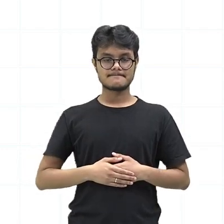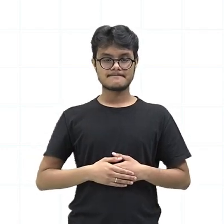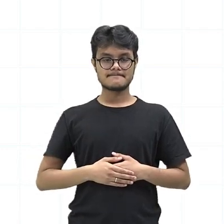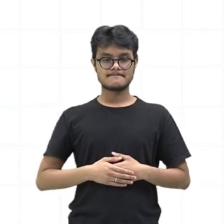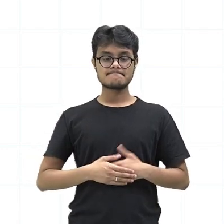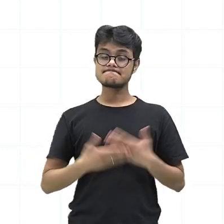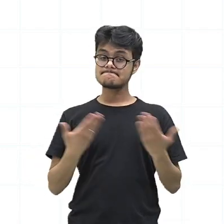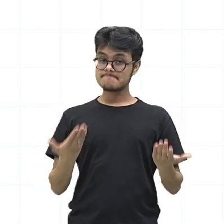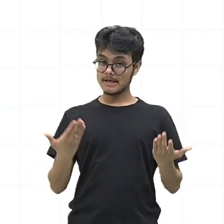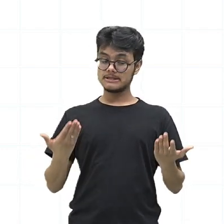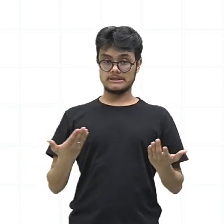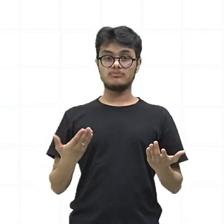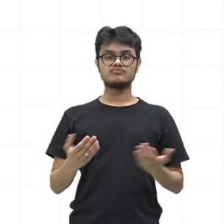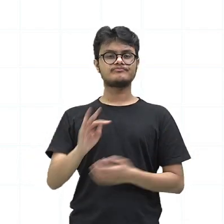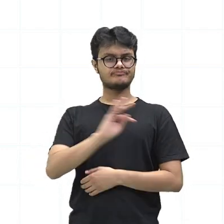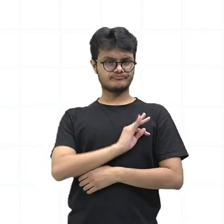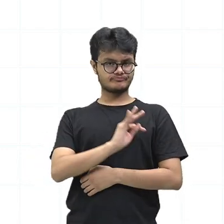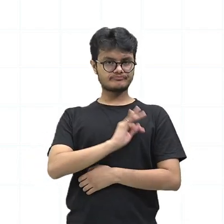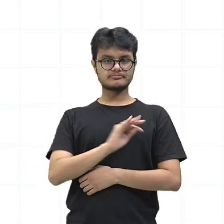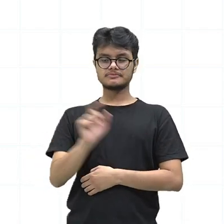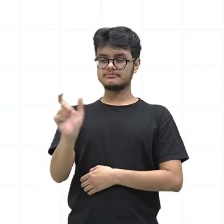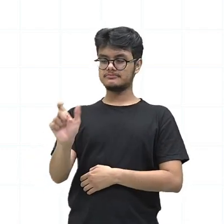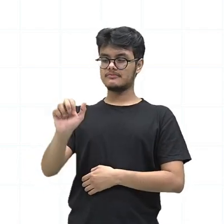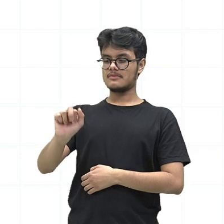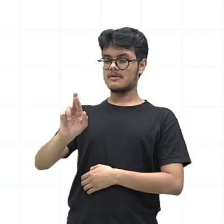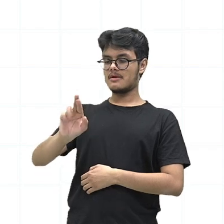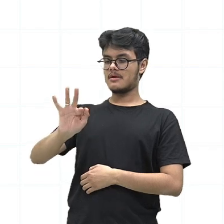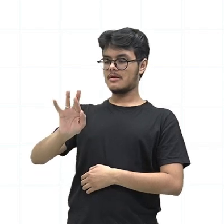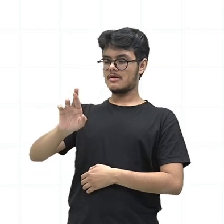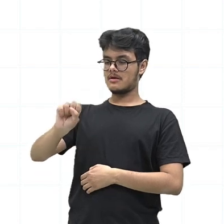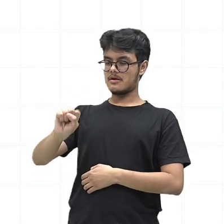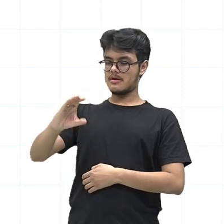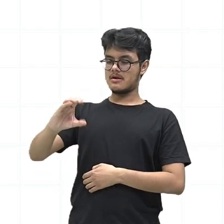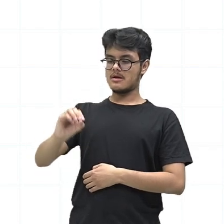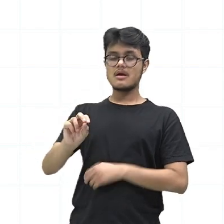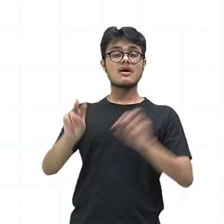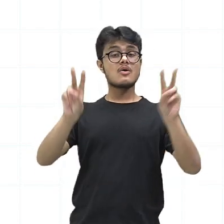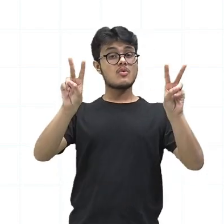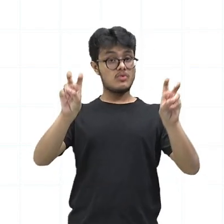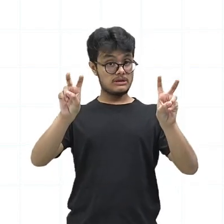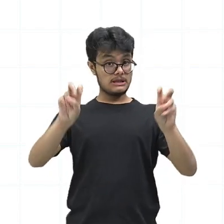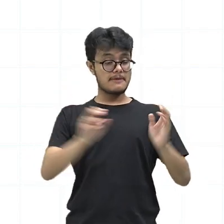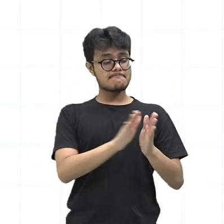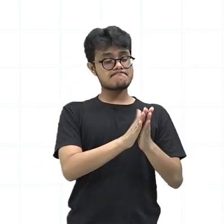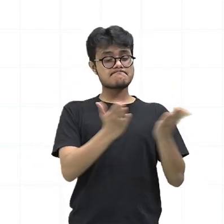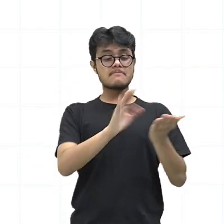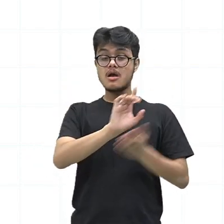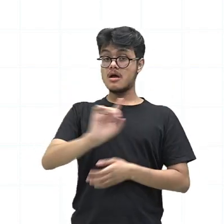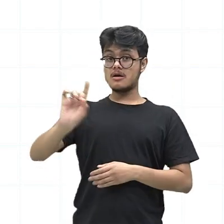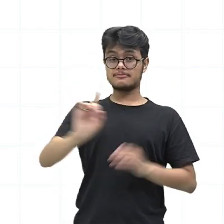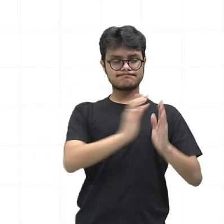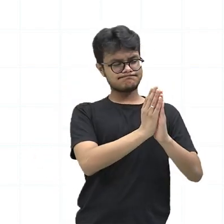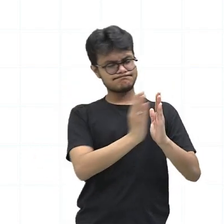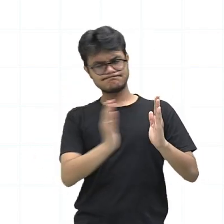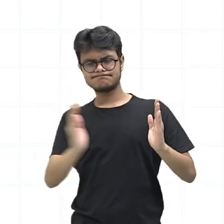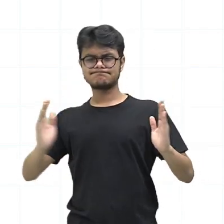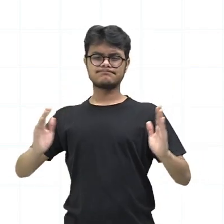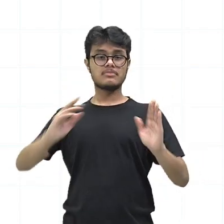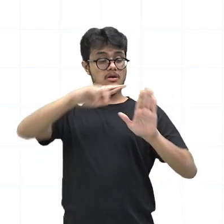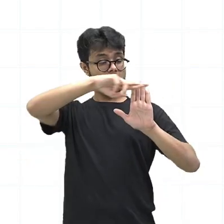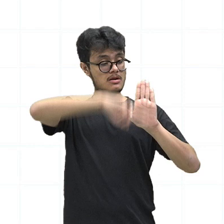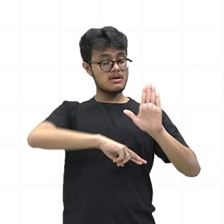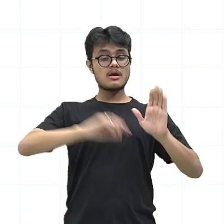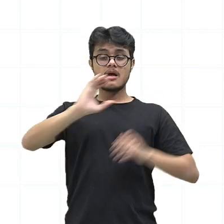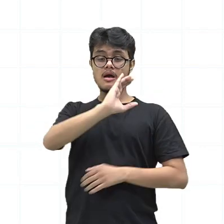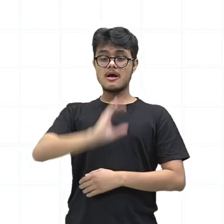ele traz, né, diversas passagens da Bíblia e da doutrina católica, inclusive o